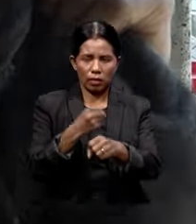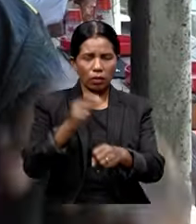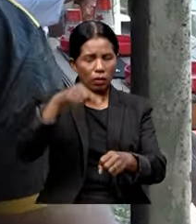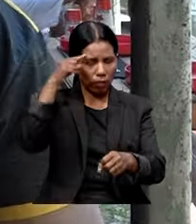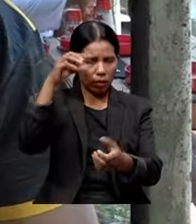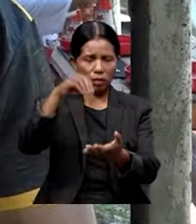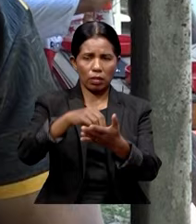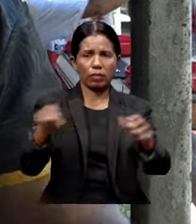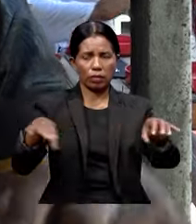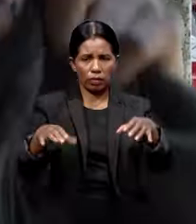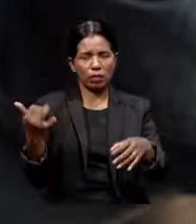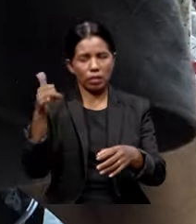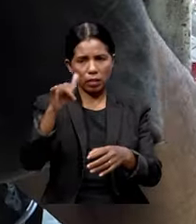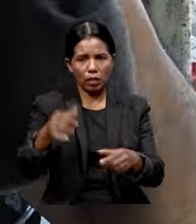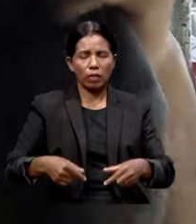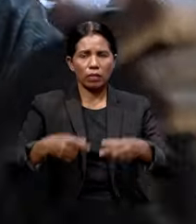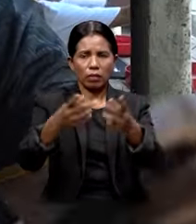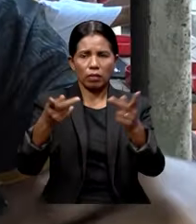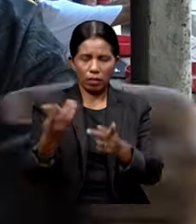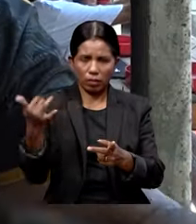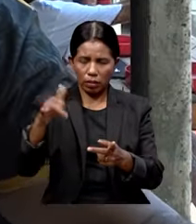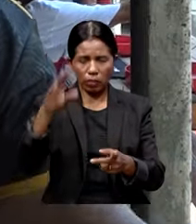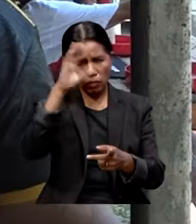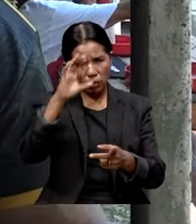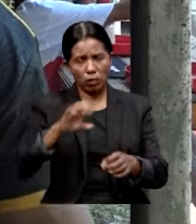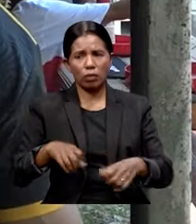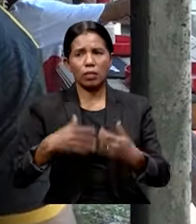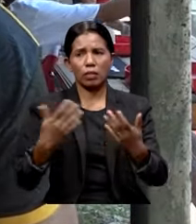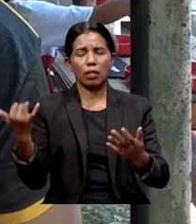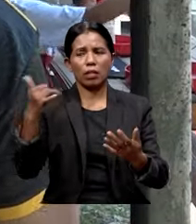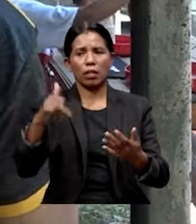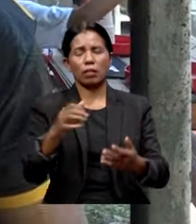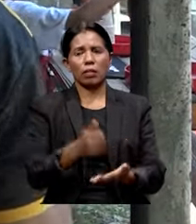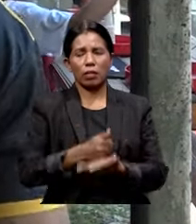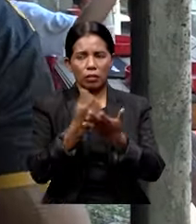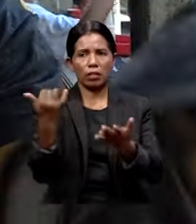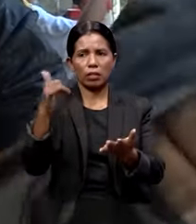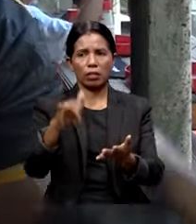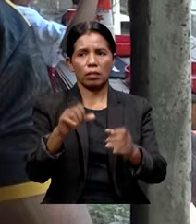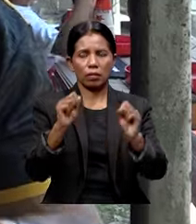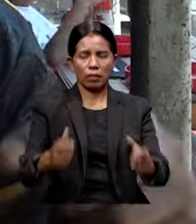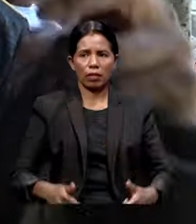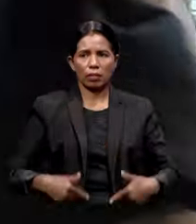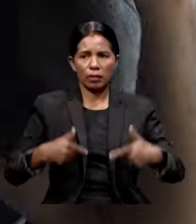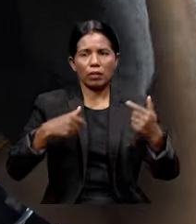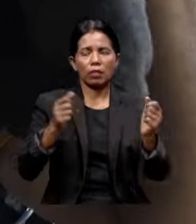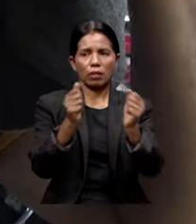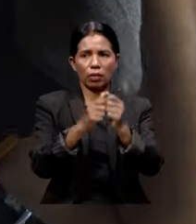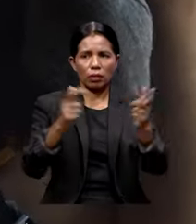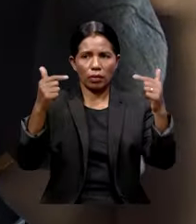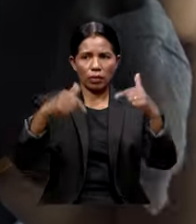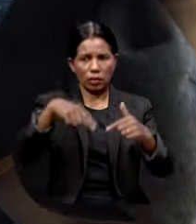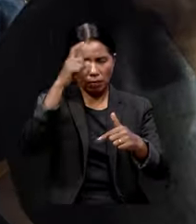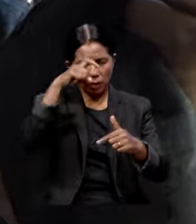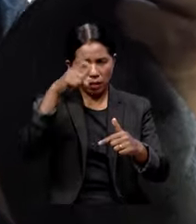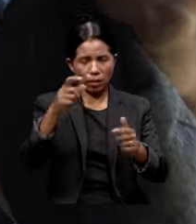kondisyon so sira o in buka me usutu para ato kondisyon sira para sira bele moris mai ho kreativa